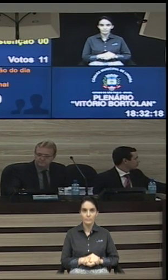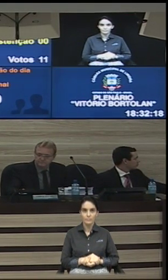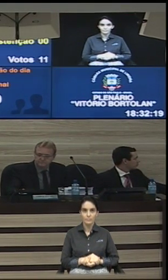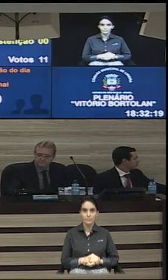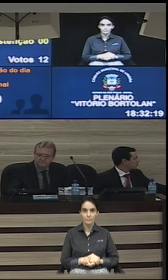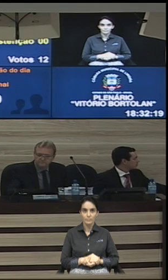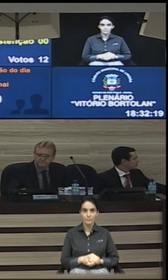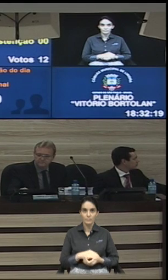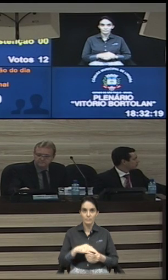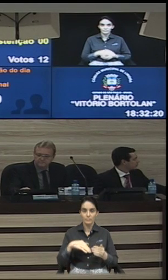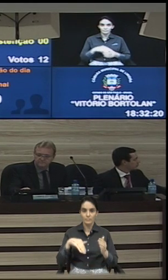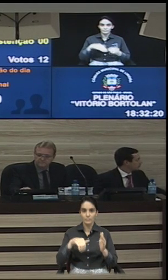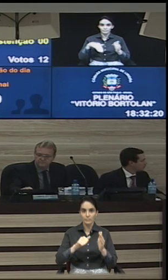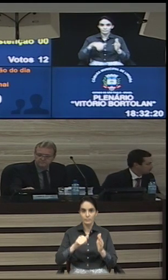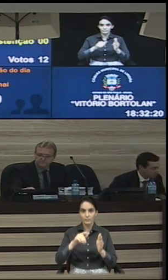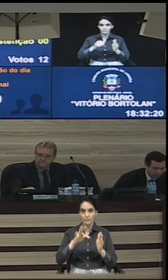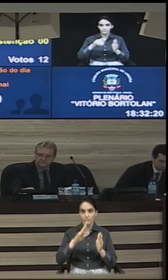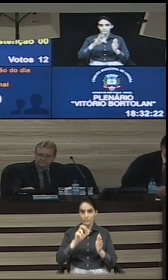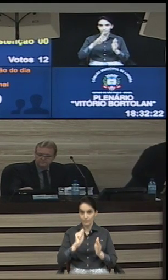A ata do dia